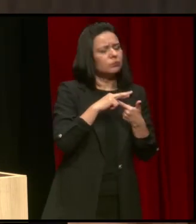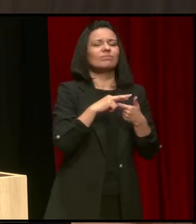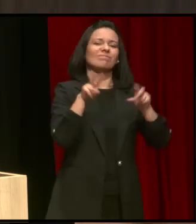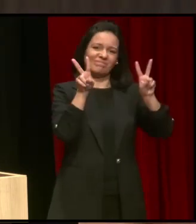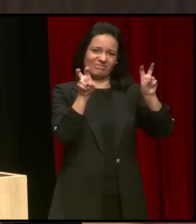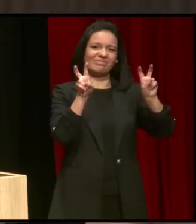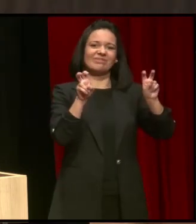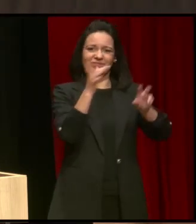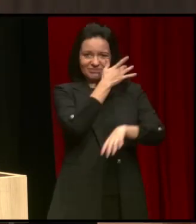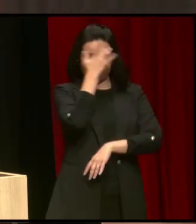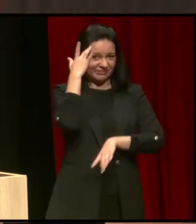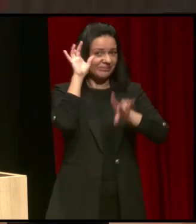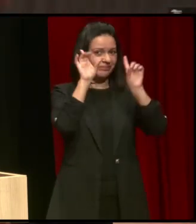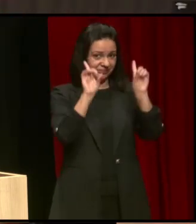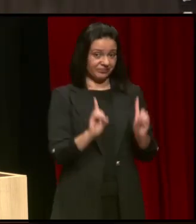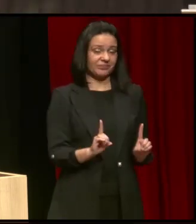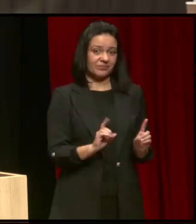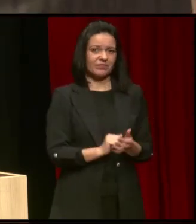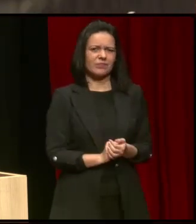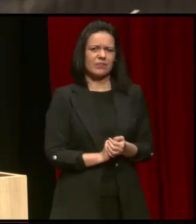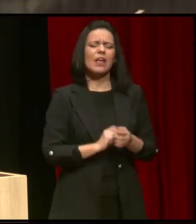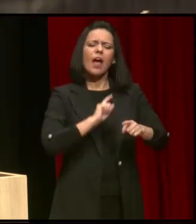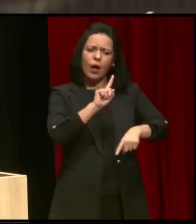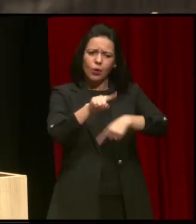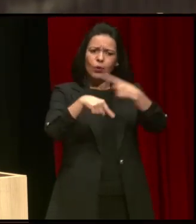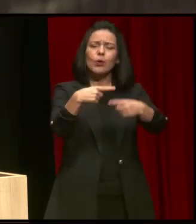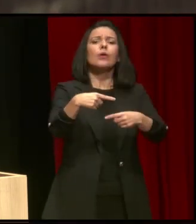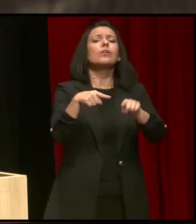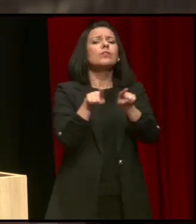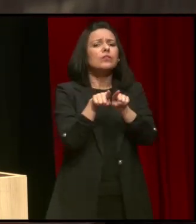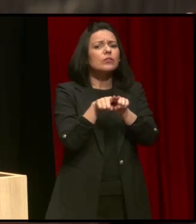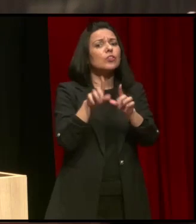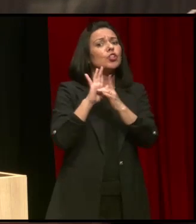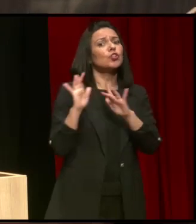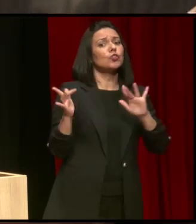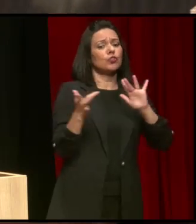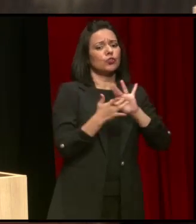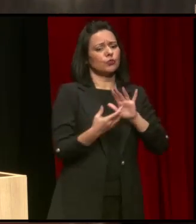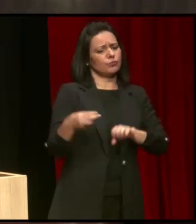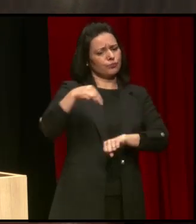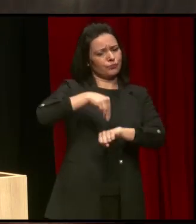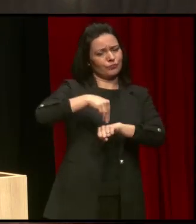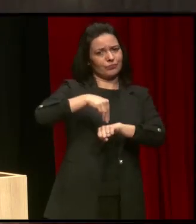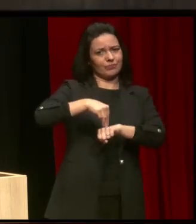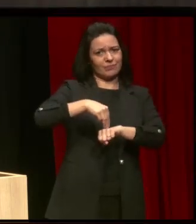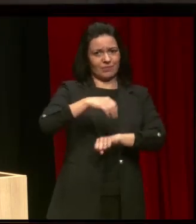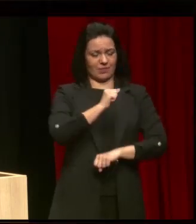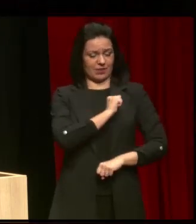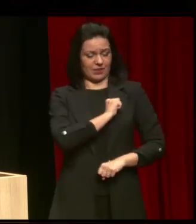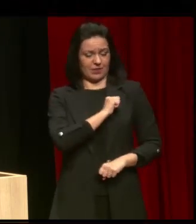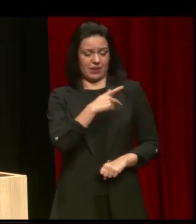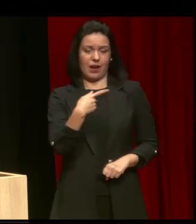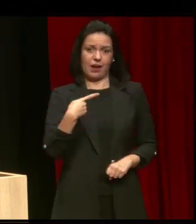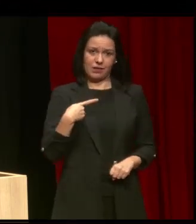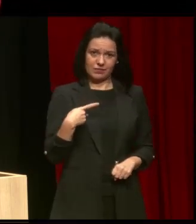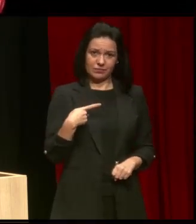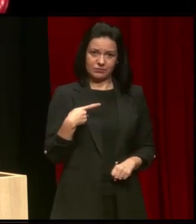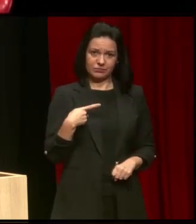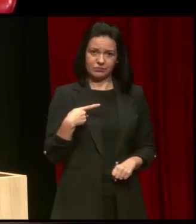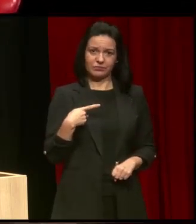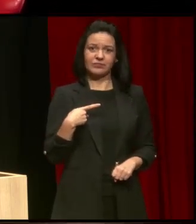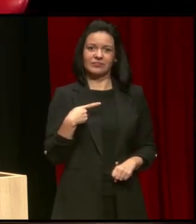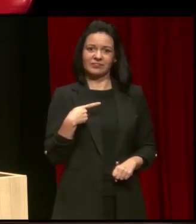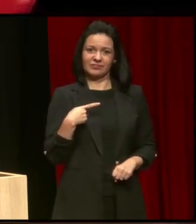sobre isso. E depois vocês vão ver o ministério de Jesus e dos apóstolos no início do livro de